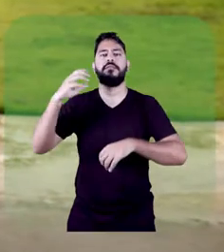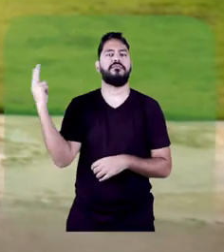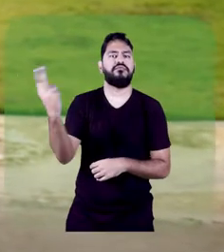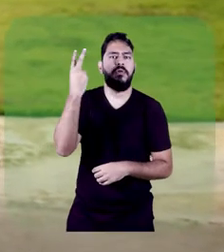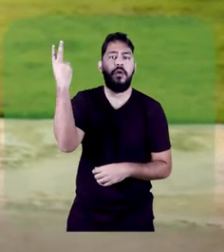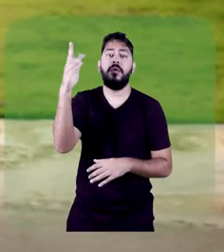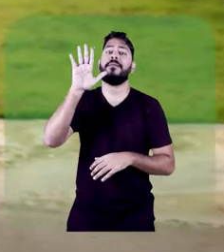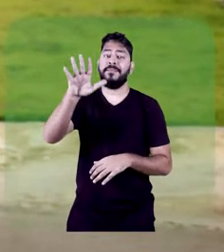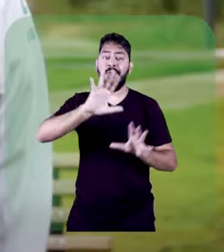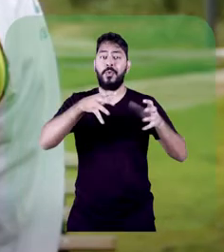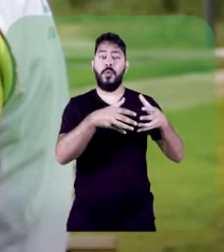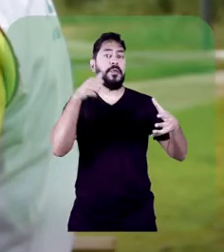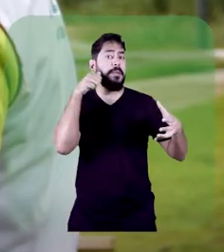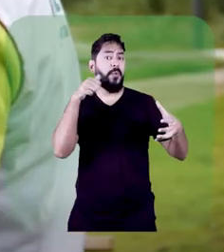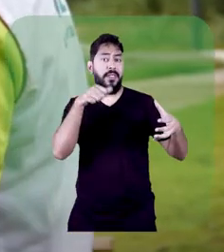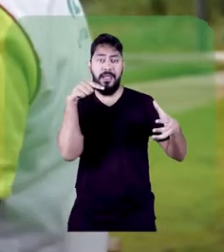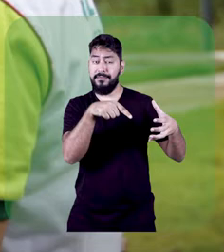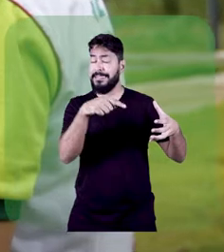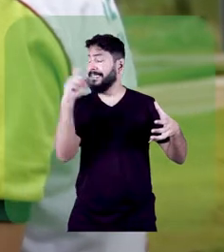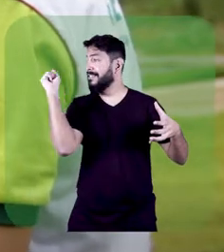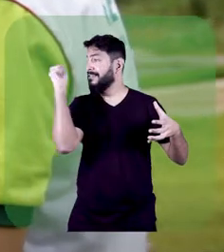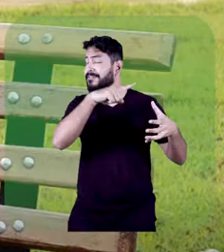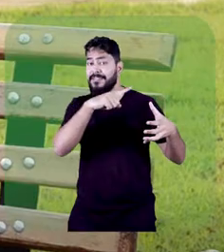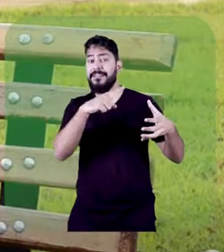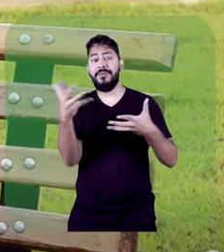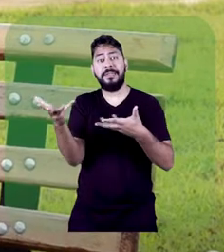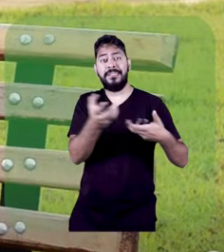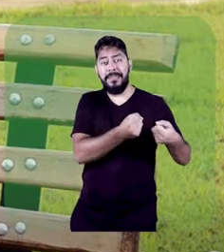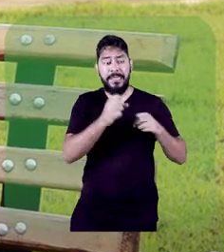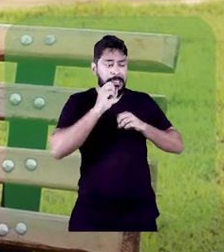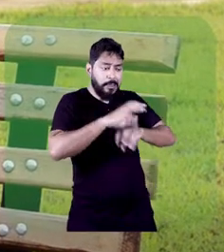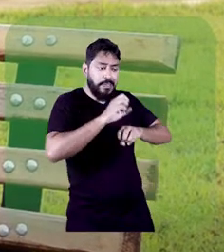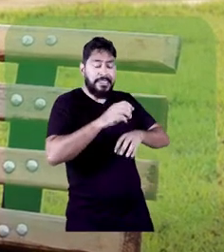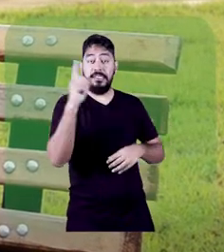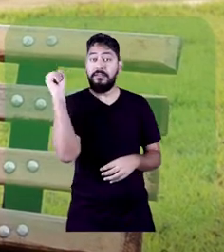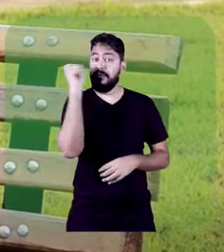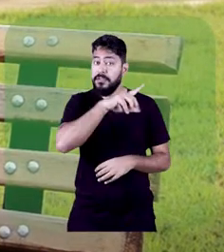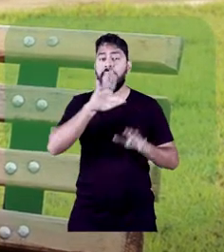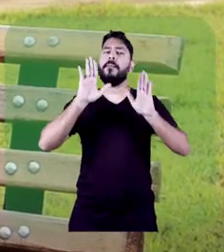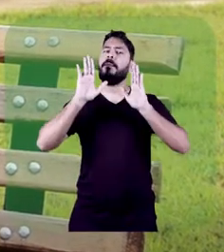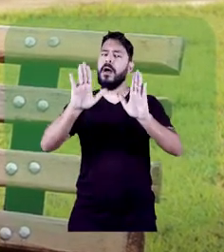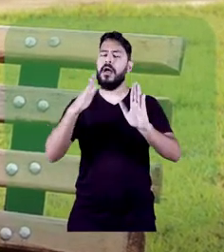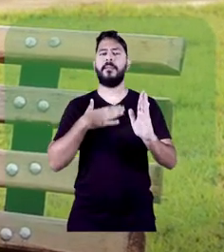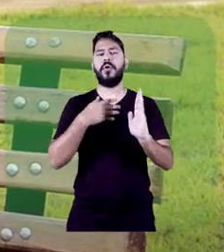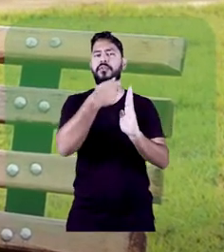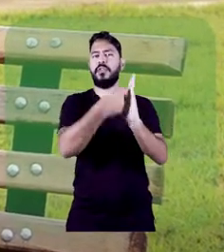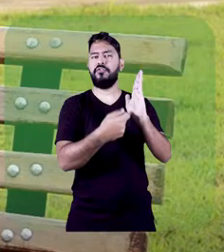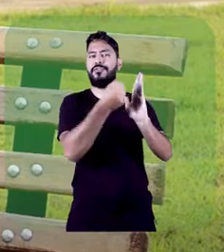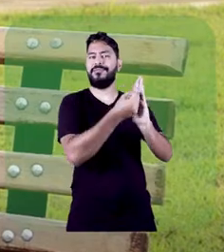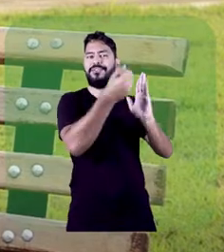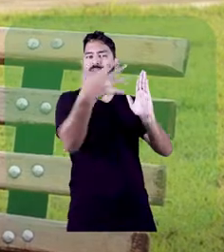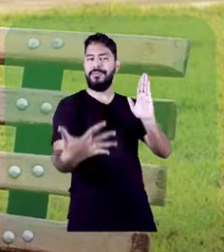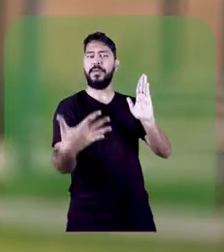E para nós é muito mais difícil estar inserida nesse contexto da educação. Mas é por isso que no